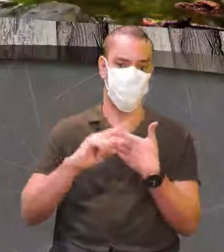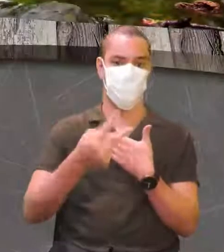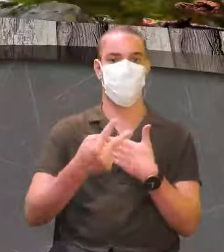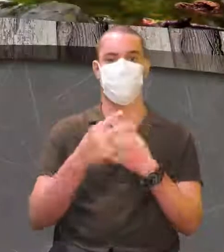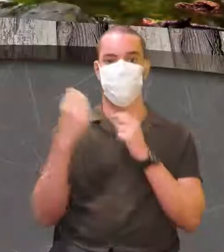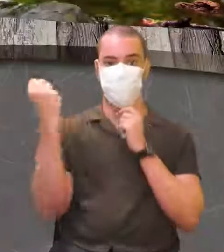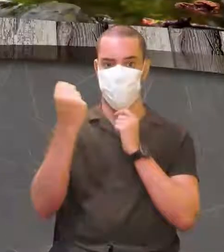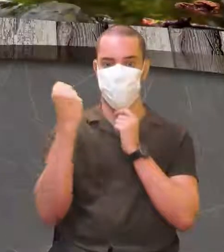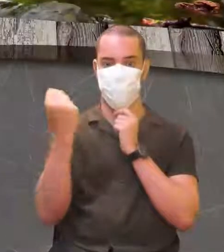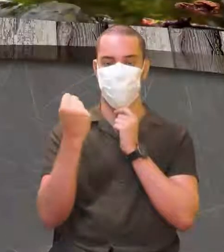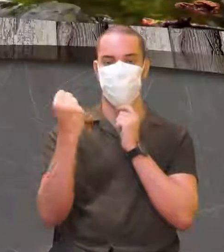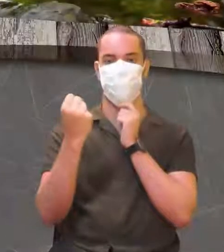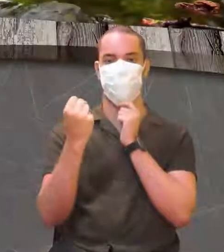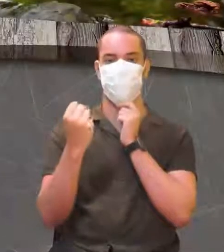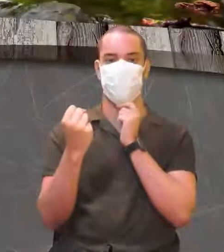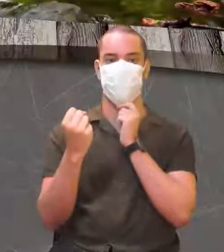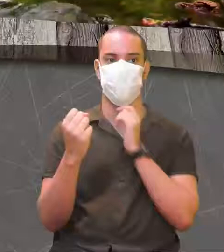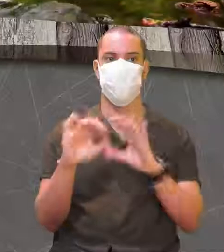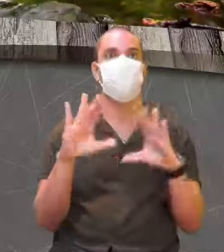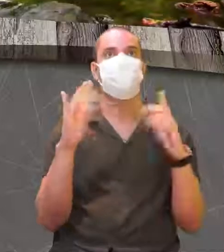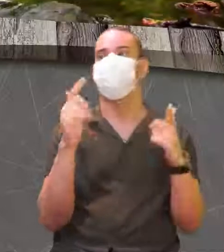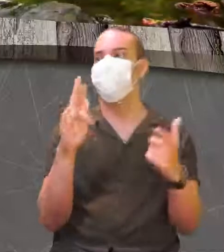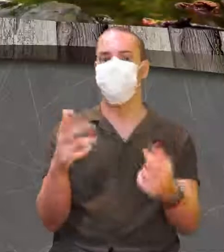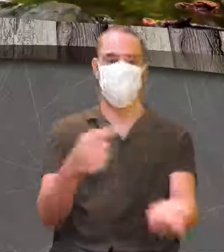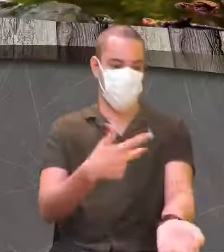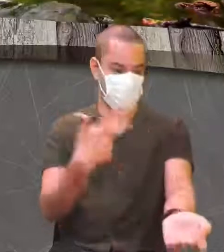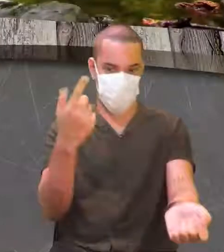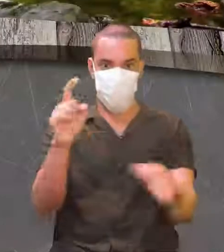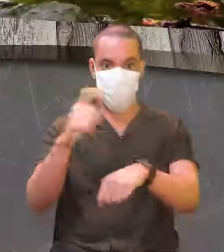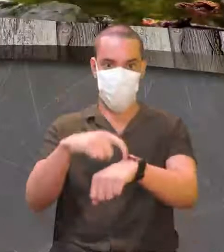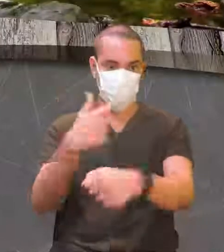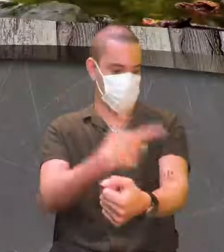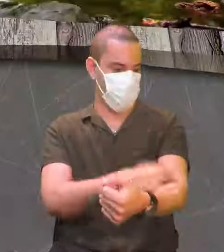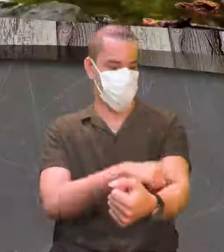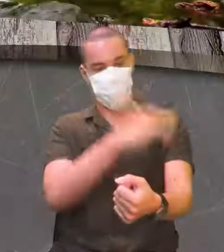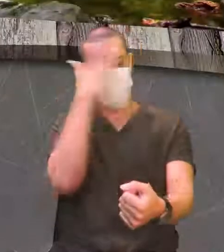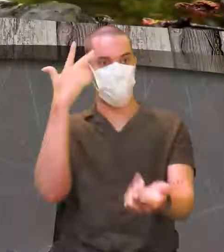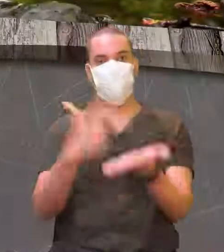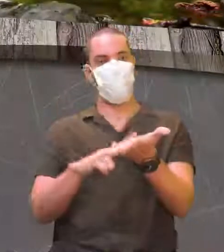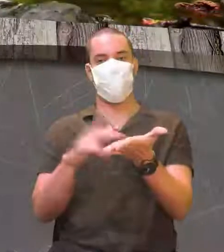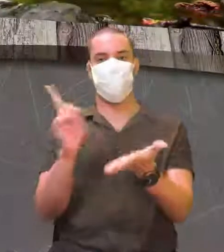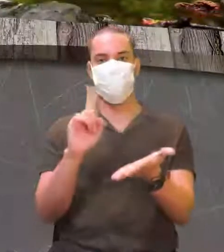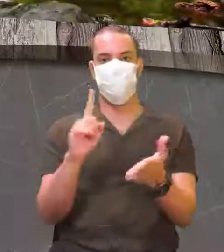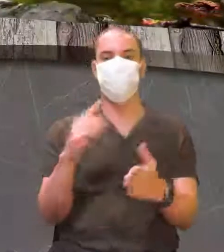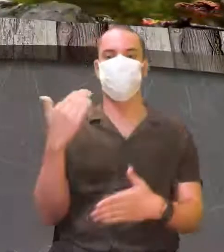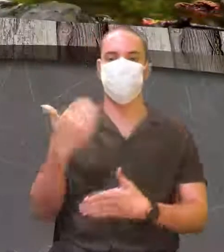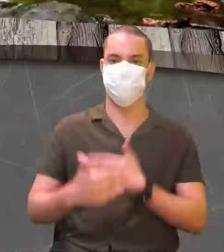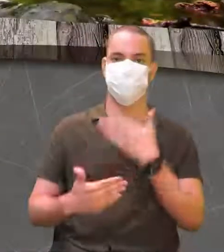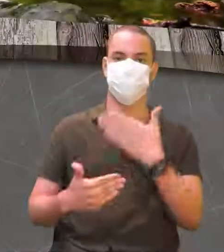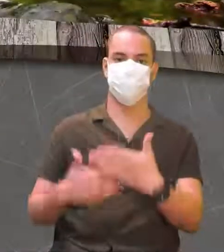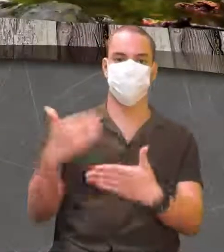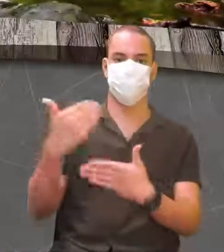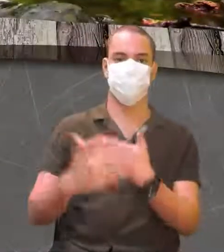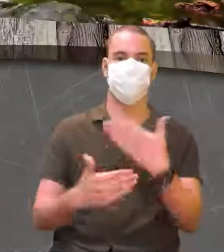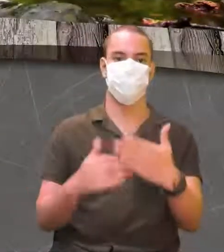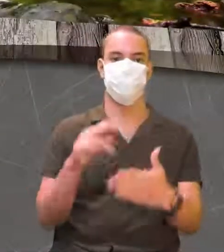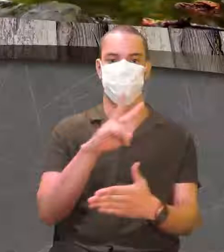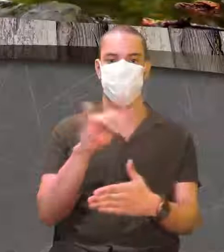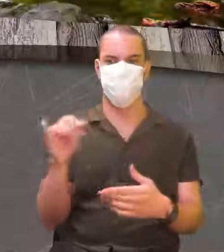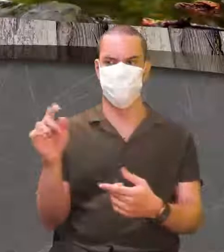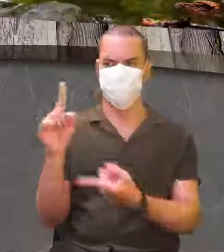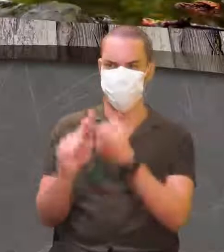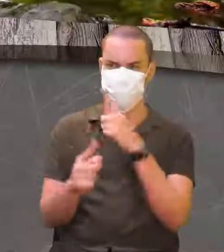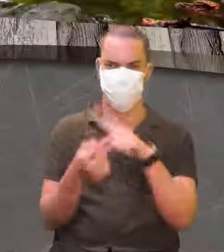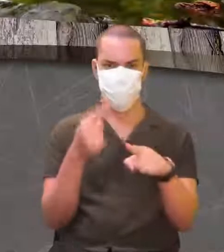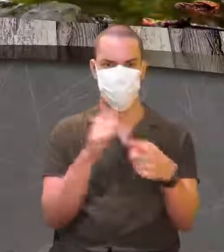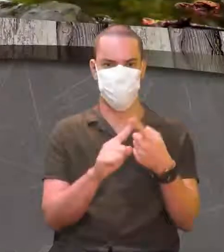coisa literalmente instantânea. Está injetando sangue e a pessoa já vai... Mas não, com o tempo, aquele sangue vai sendo assimilado